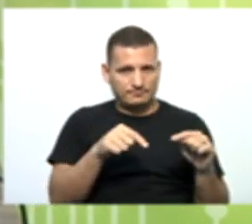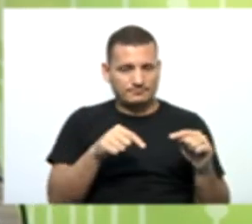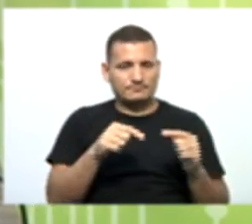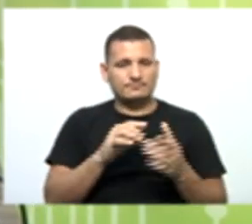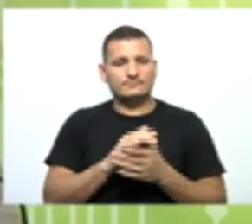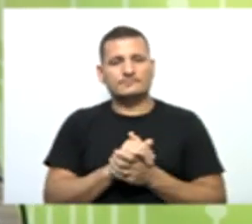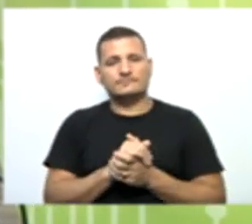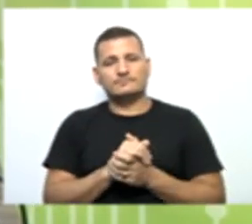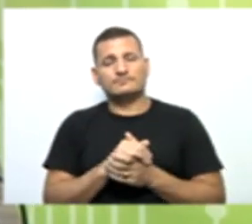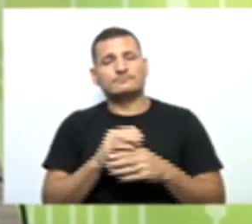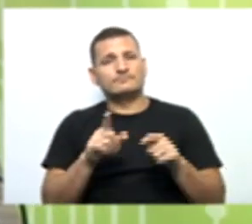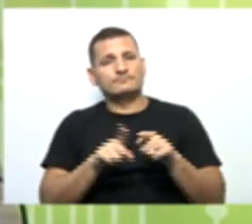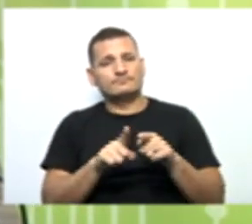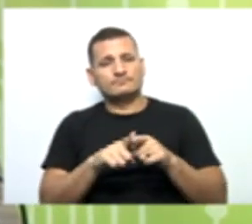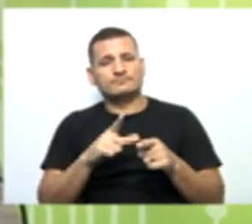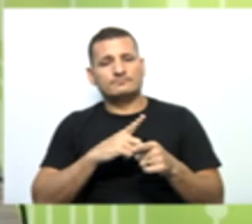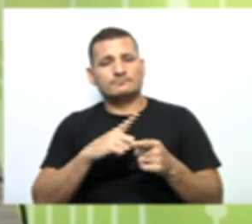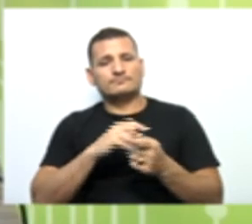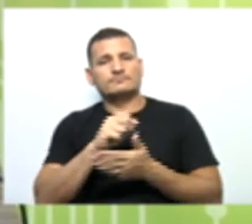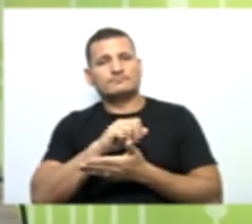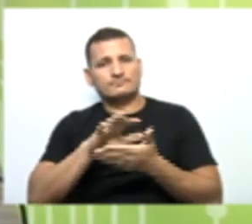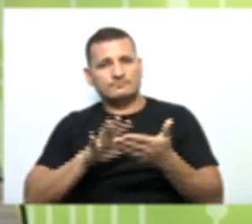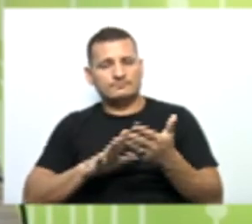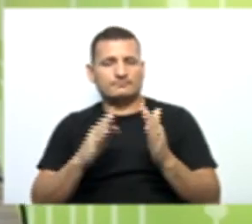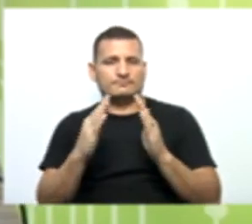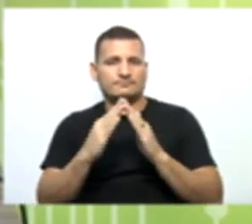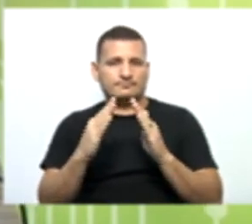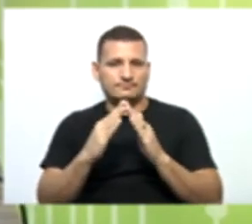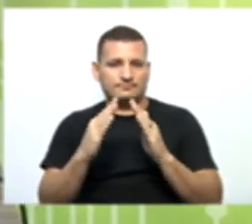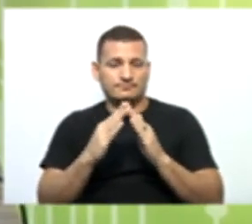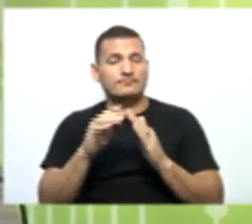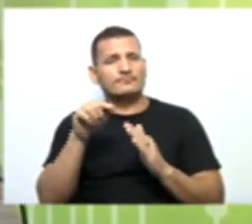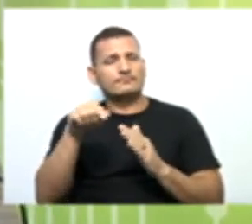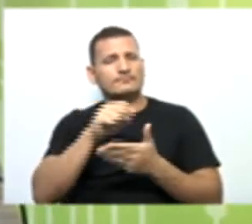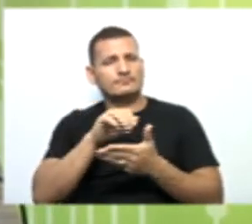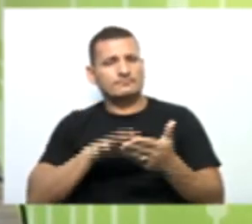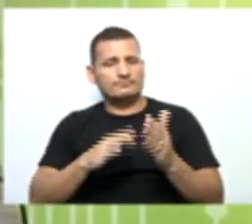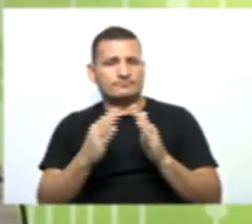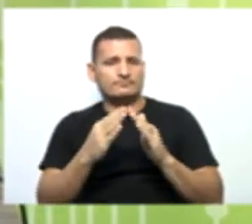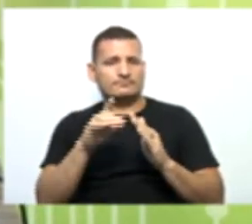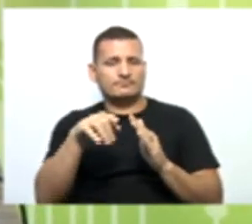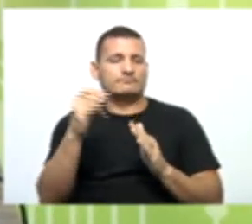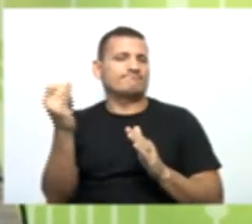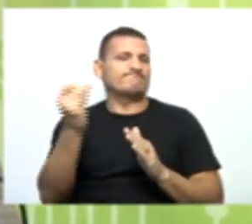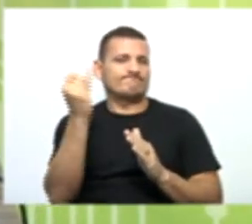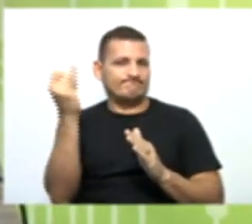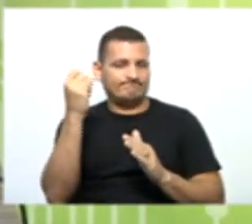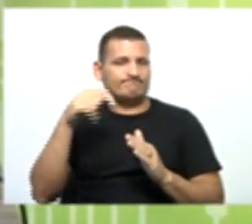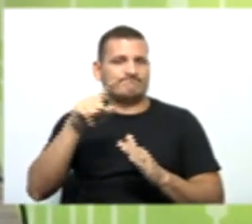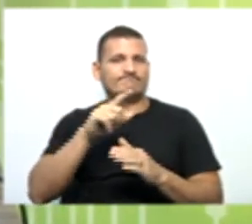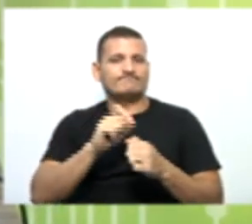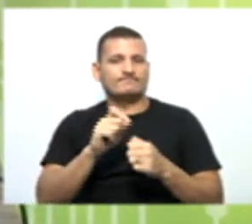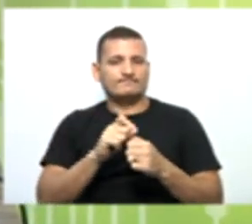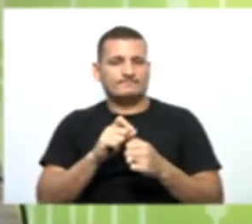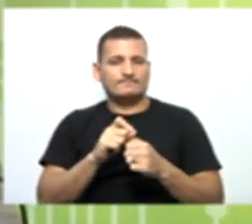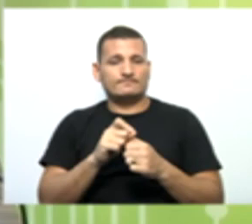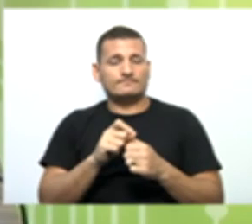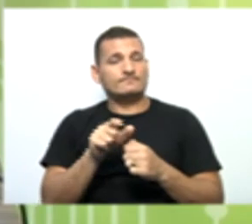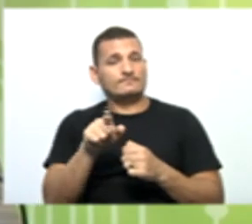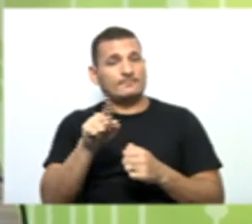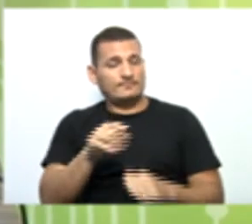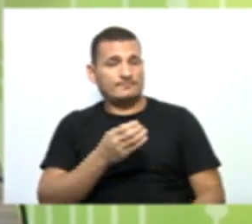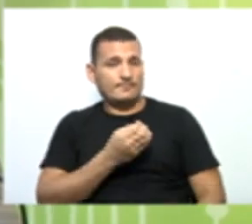cada aula, e vocês têm também as atividades de percurso. Essas atividades de percurso são importantíssimas para vocês, pessoal. Elas